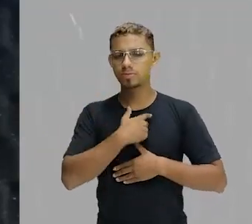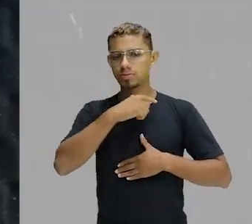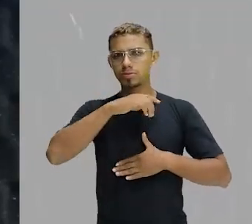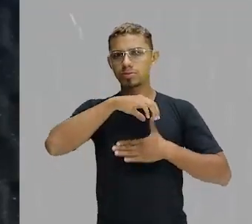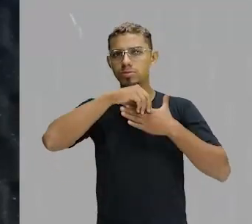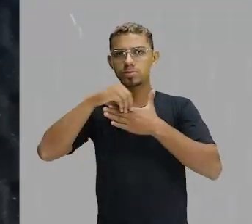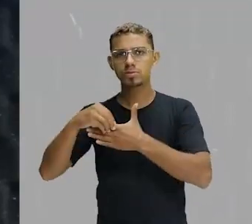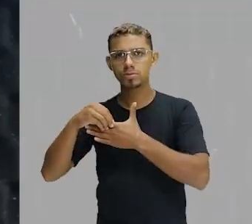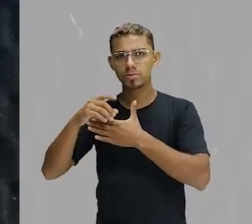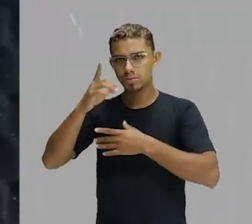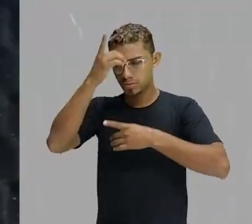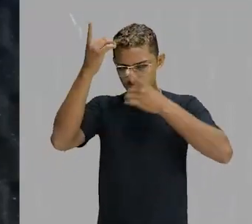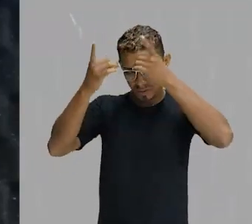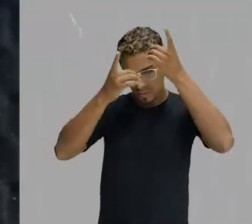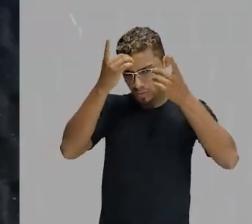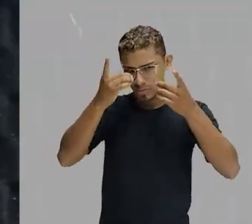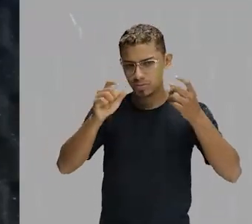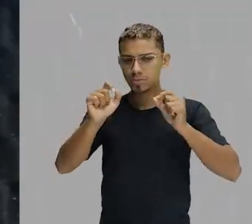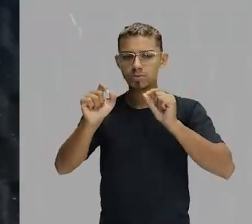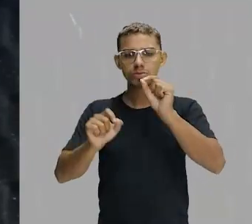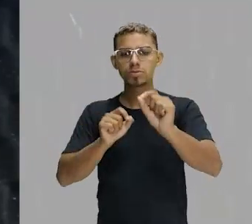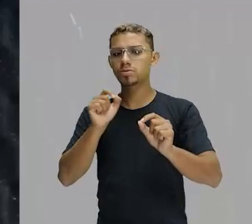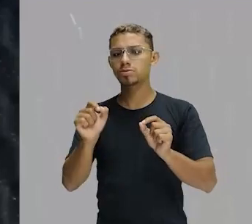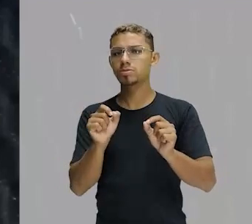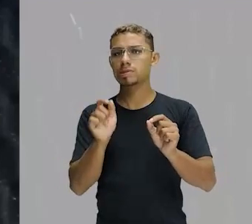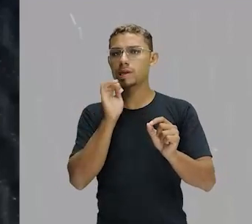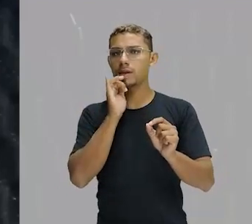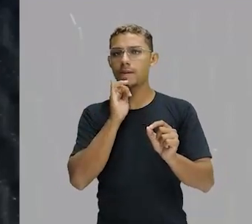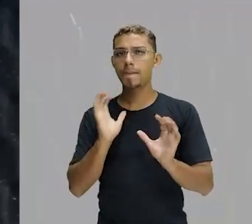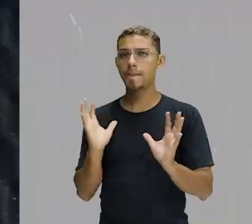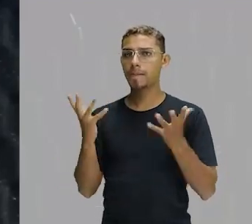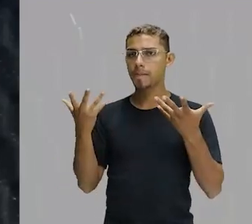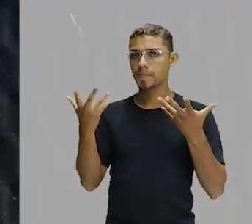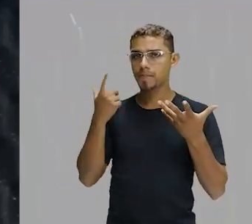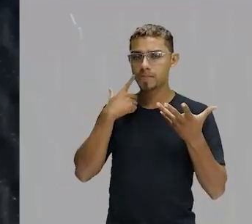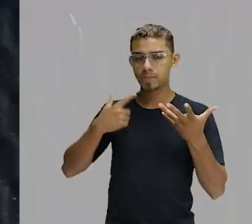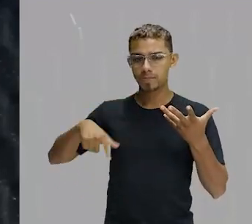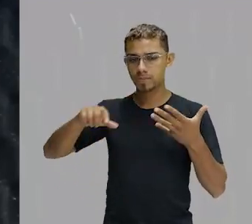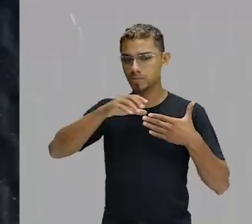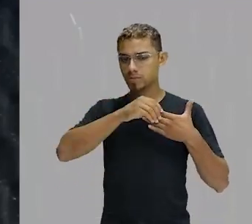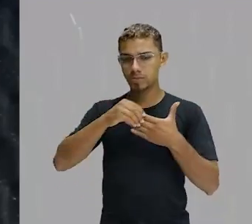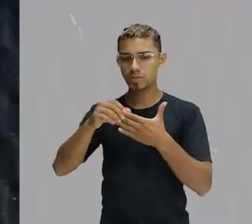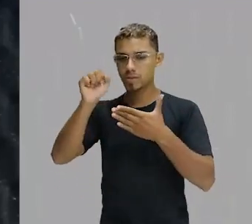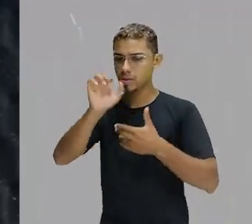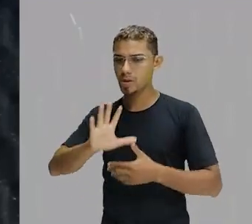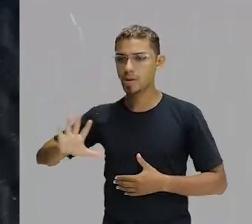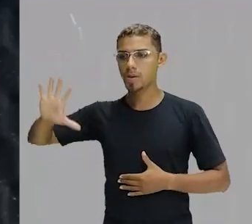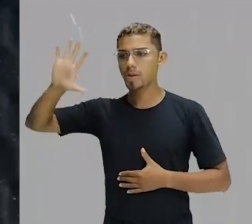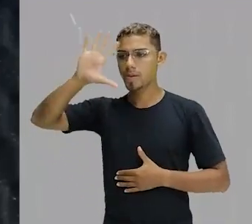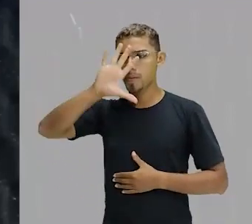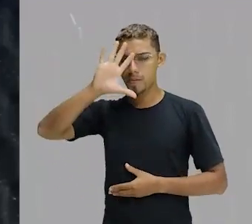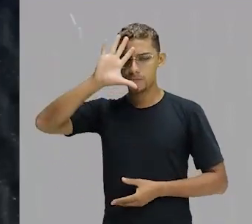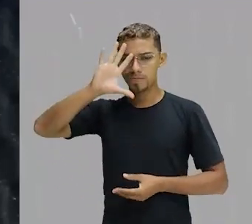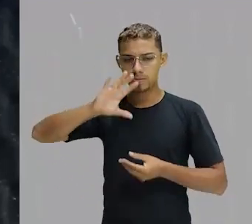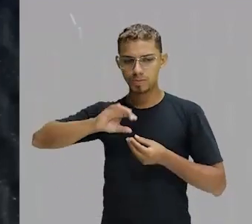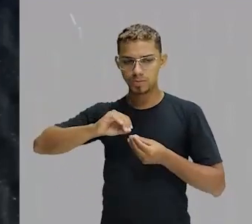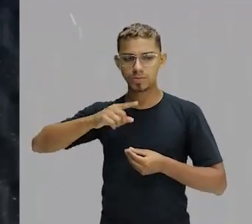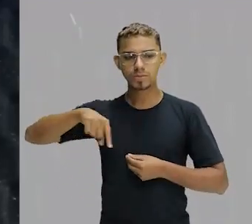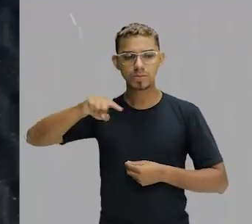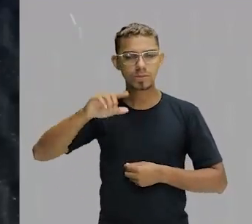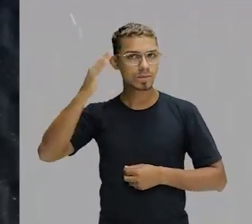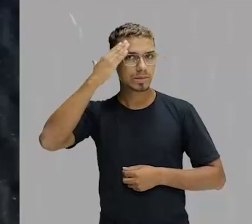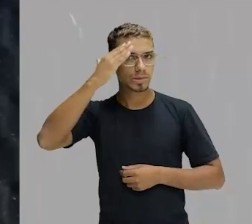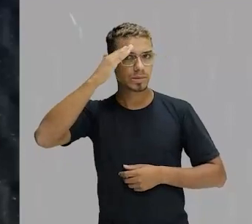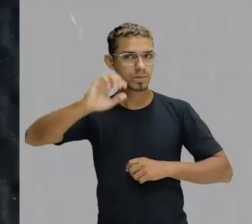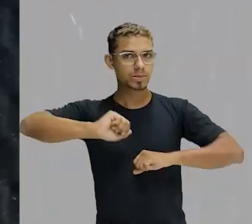juro composto a partir de uma situação problema. Trouxe a ideia, eu vou generalizar para você entender